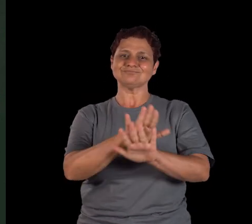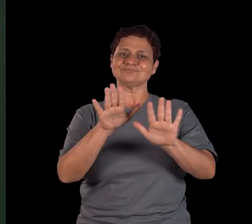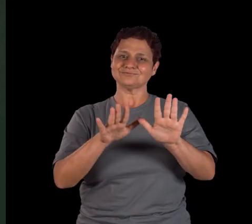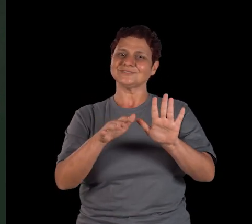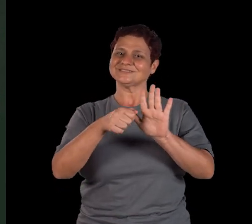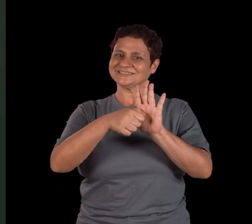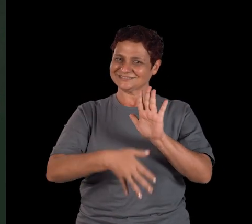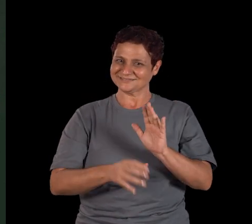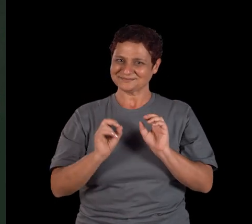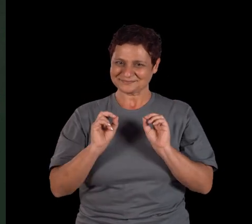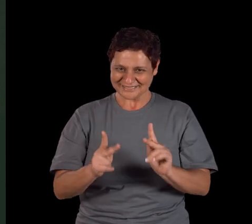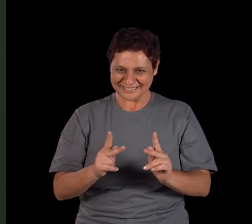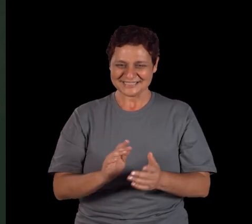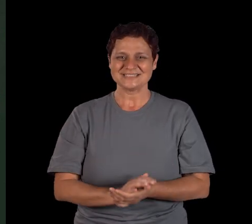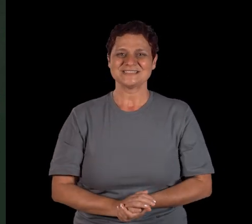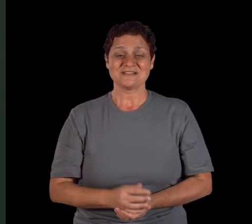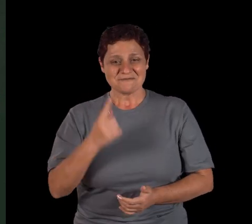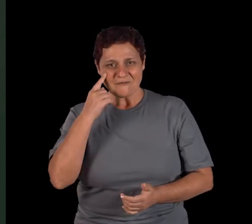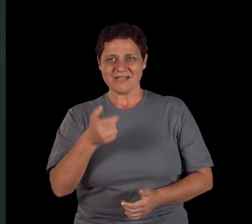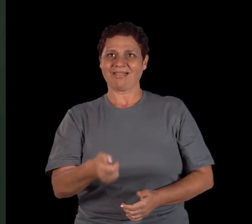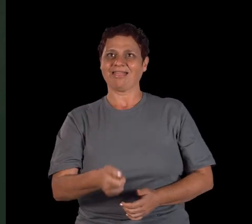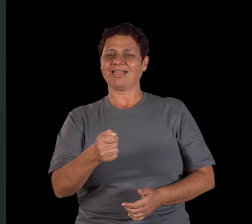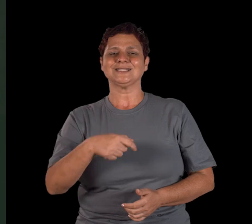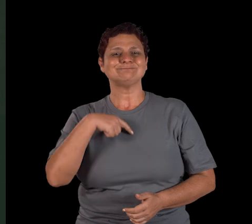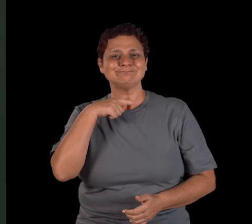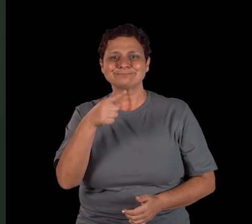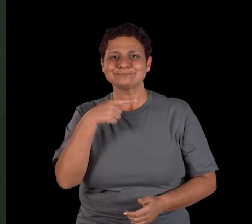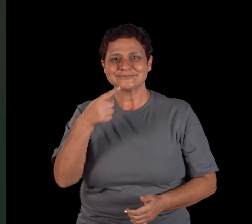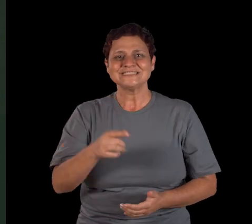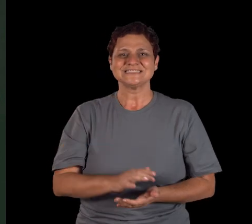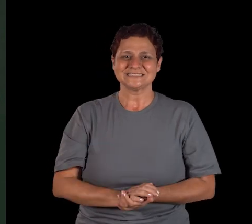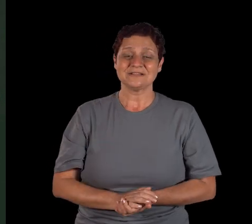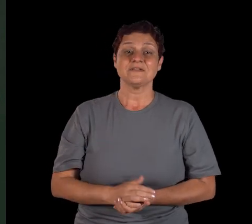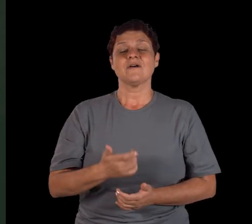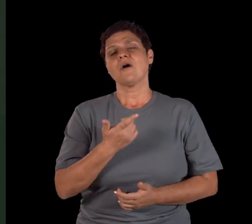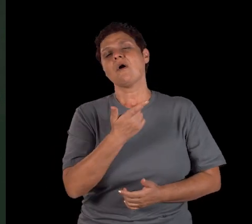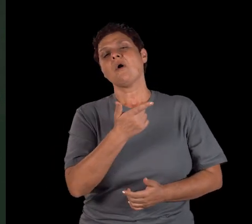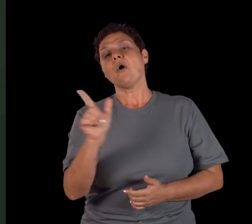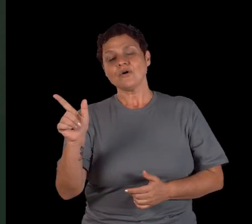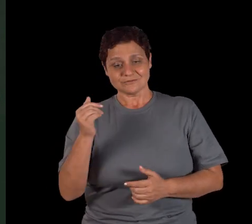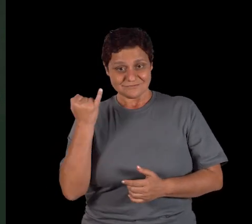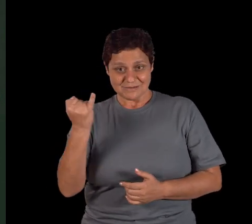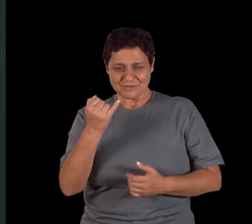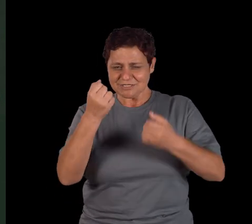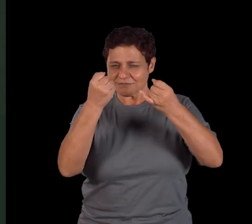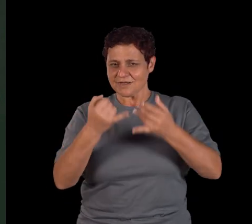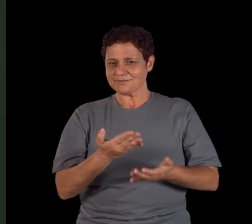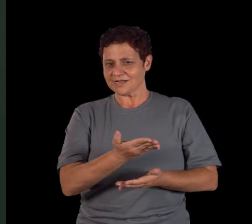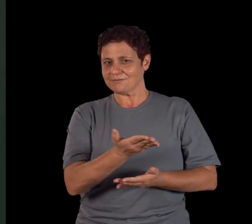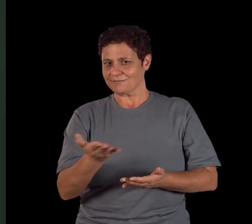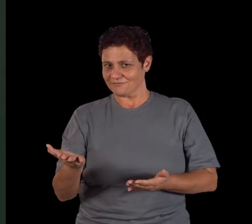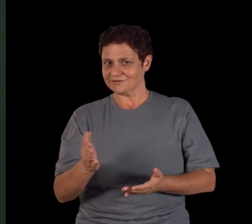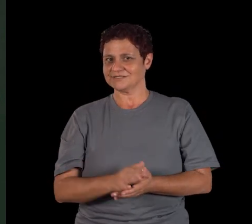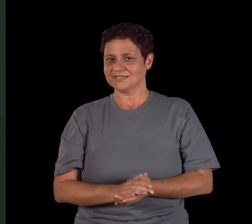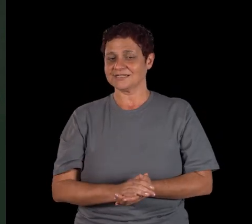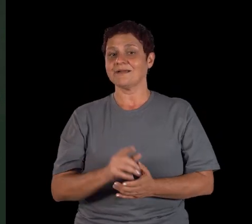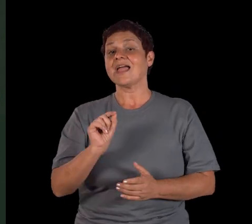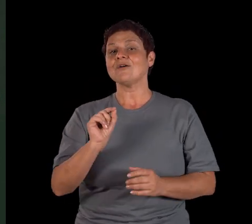você aí, certo? Vamos ver se o meu slide de hoje me ajuda. Não está me ajudando ultimamente. Outra relação importante para nós, a relação